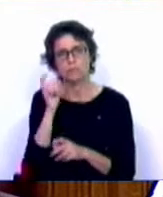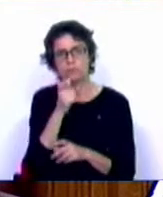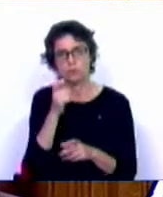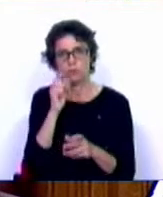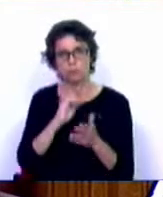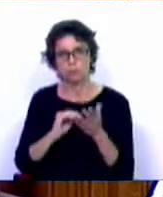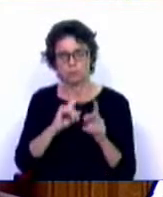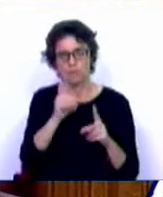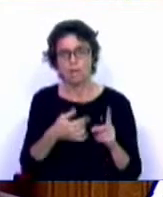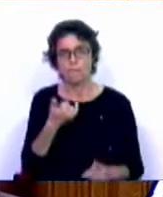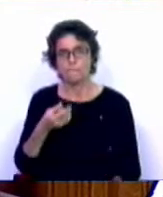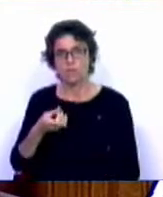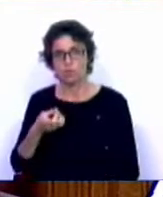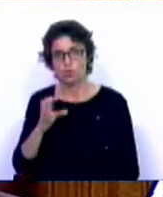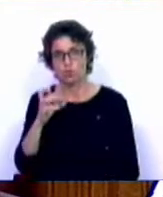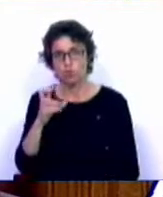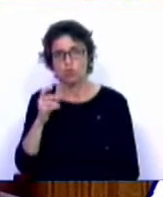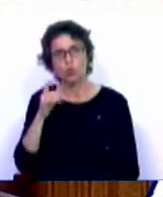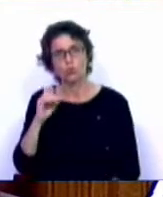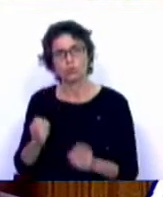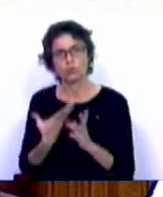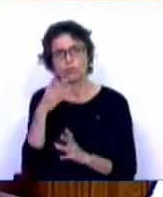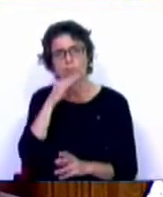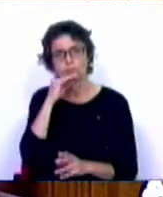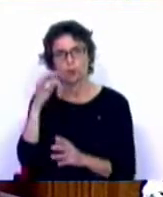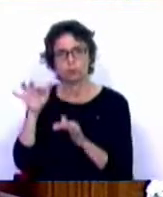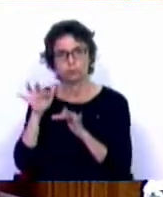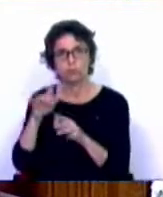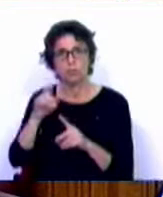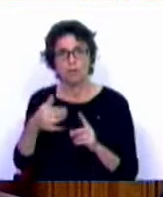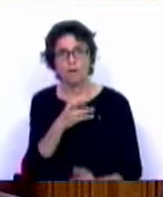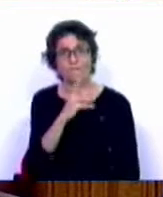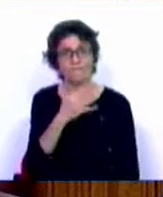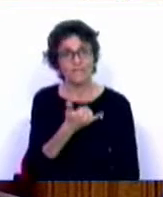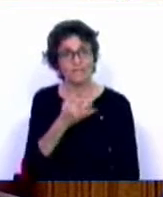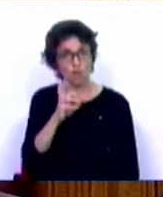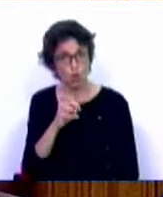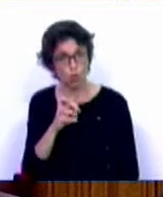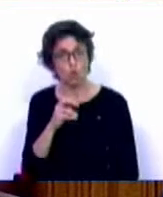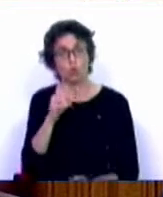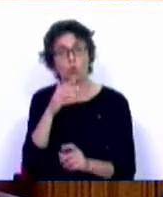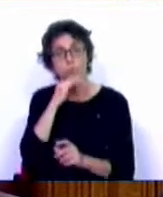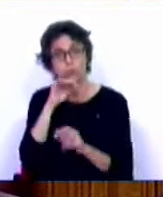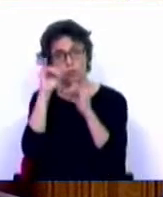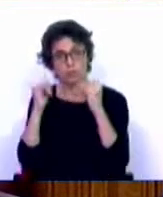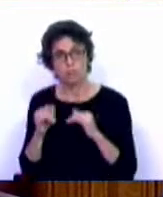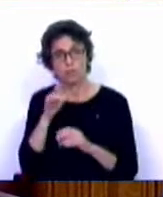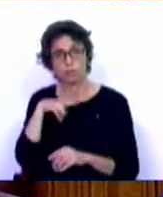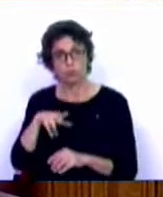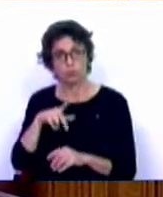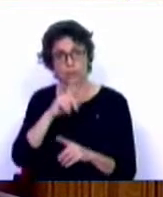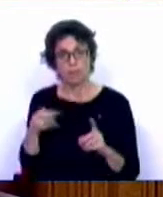Em 1918 foi criada a Polícia de Imigração, a que sucedeu em 1928 a Polícia Internacional Portuguesa, que